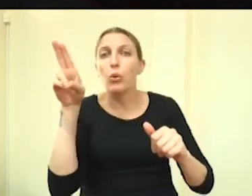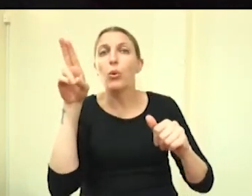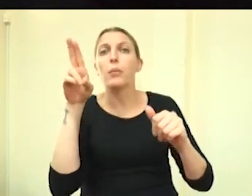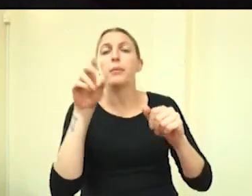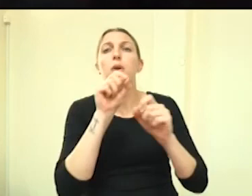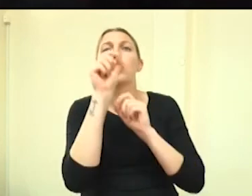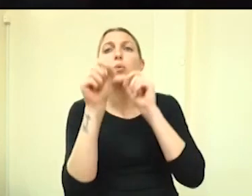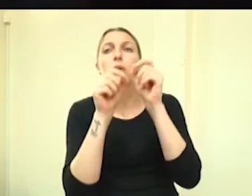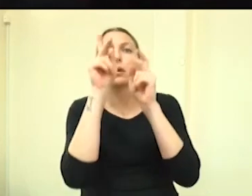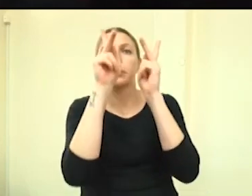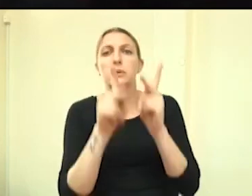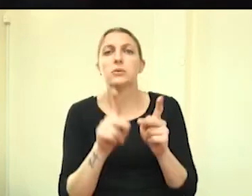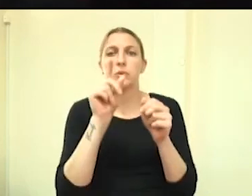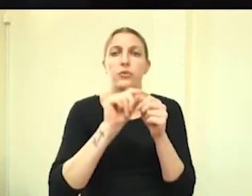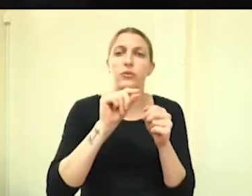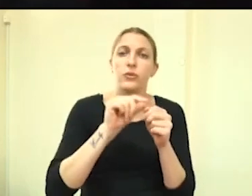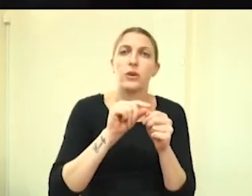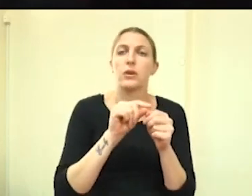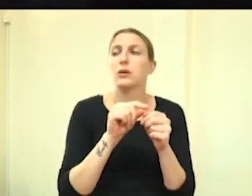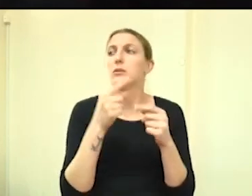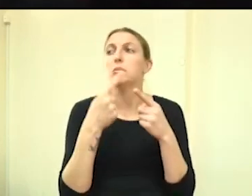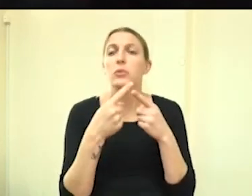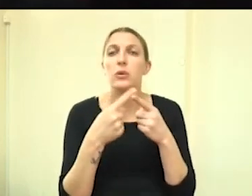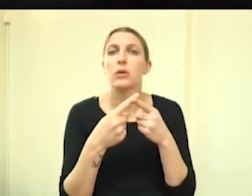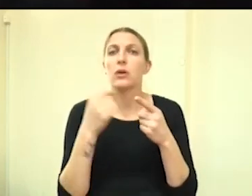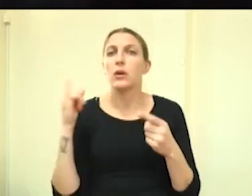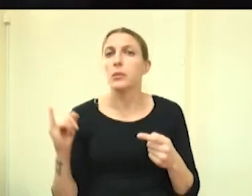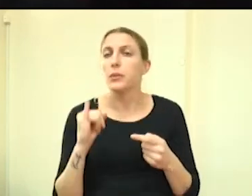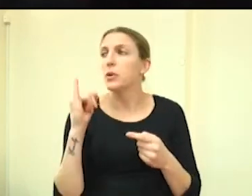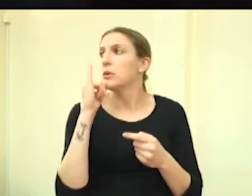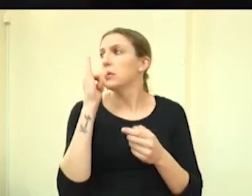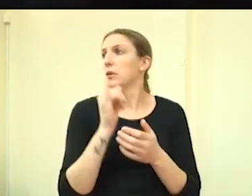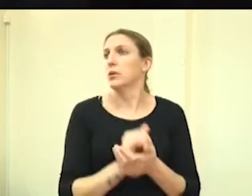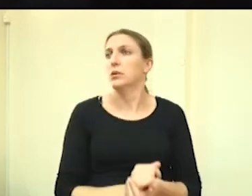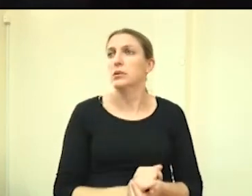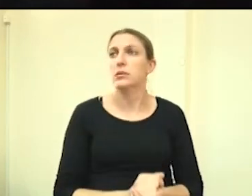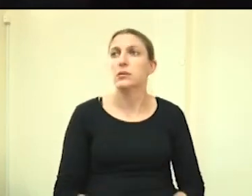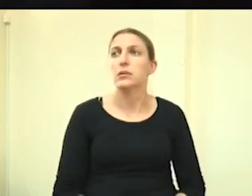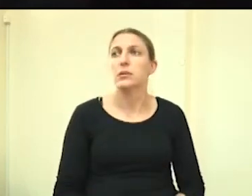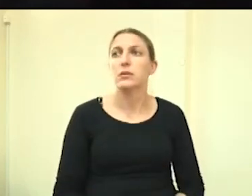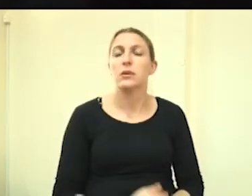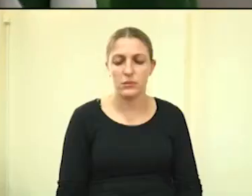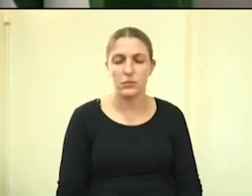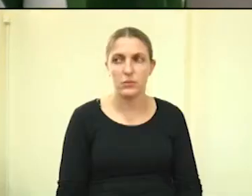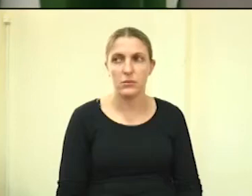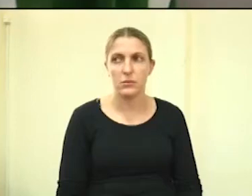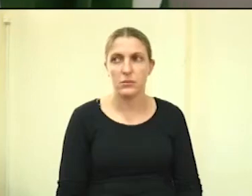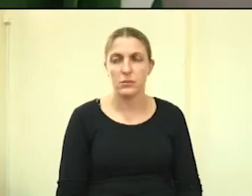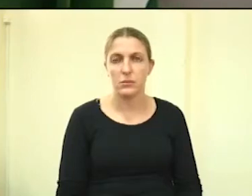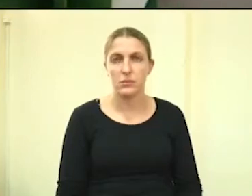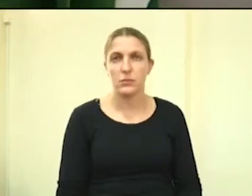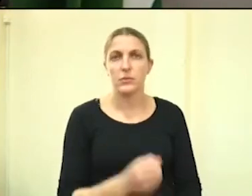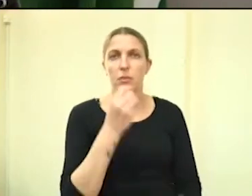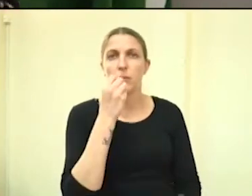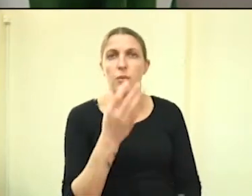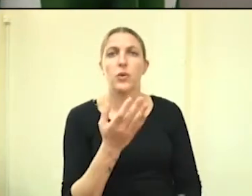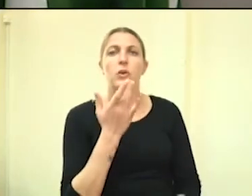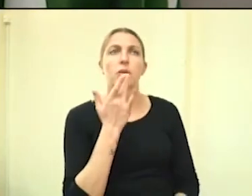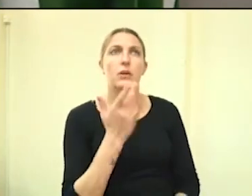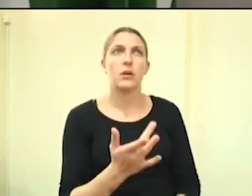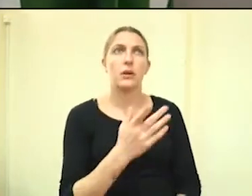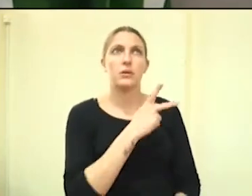história da nossa cidade. E passo de imediato a palavra, então, à nobre colega vereadora Sandra Piccoli. Boa tarde, então,